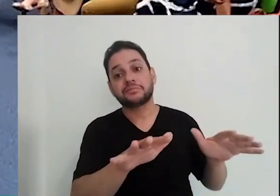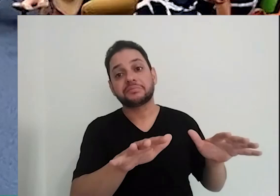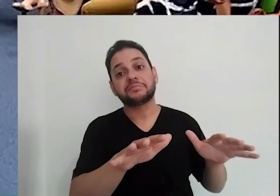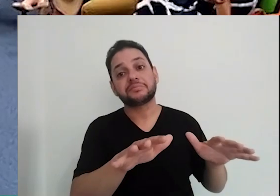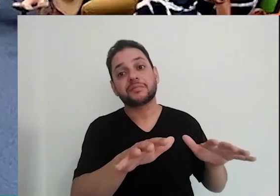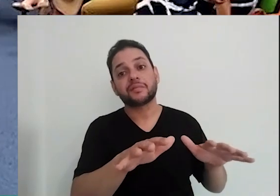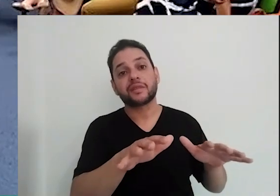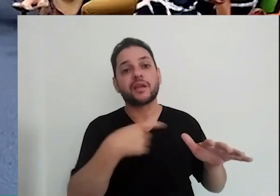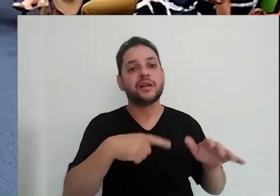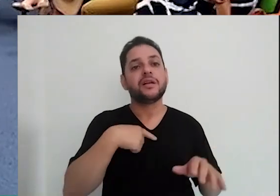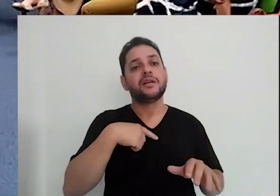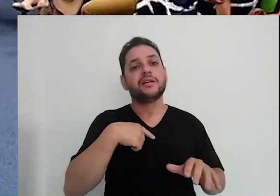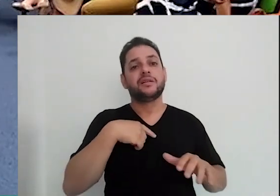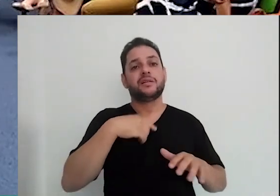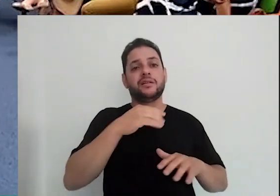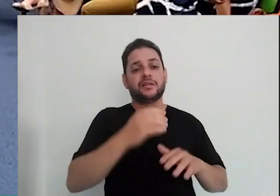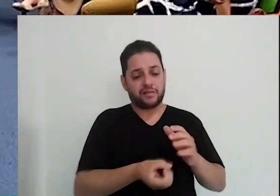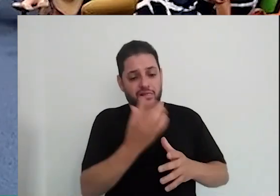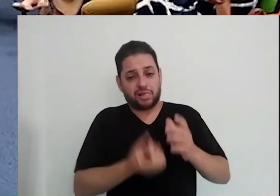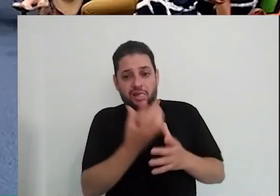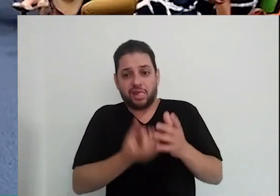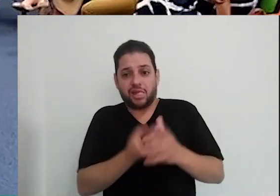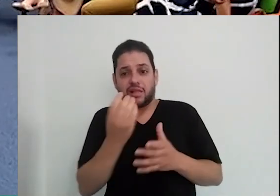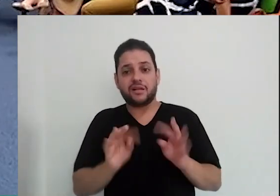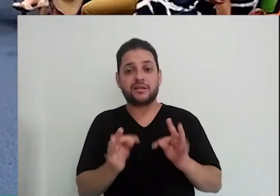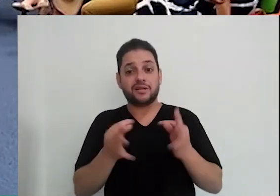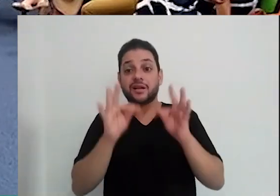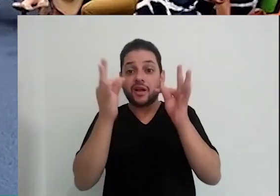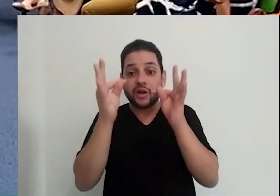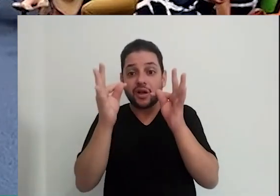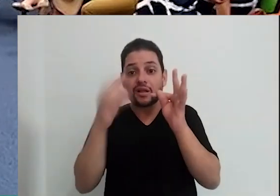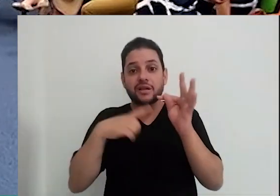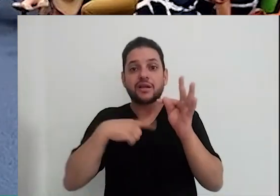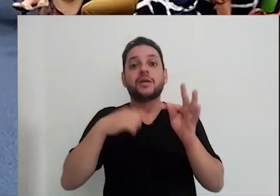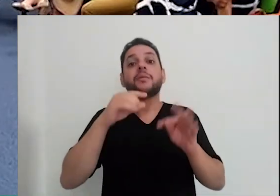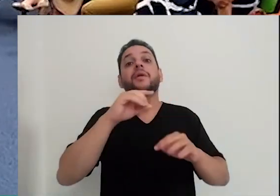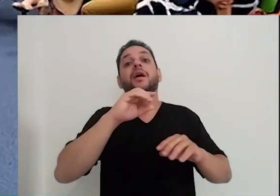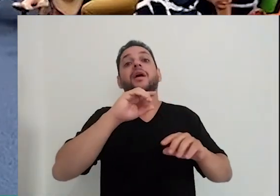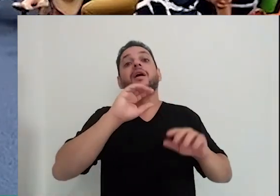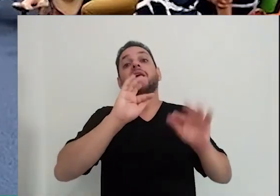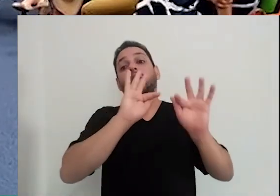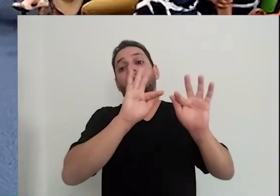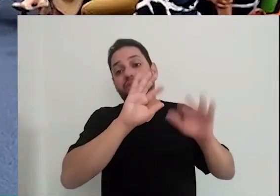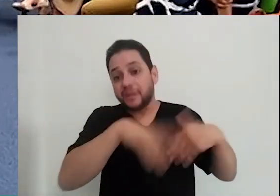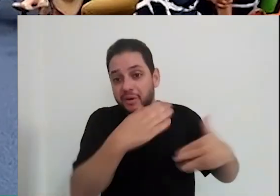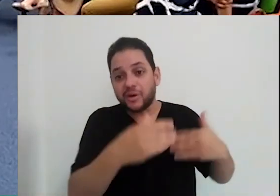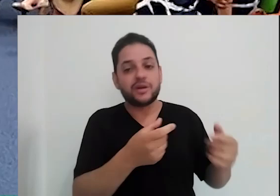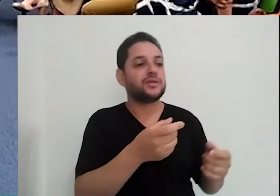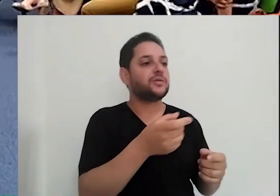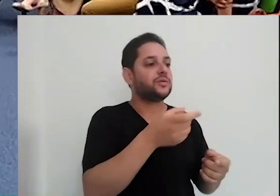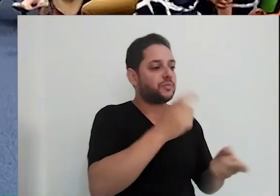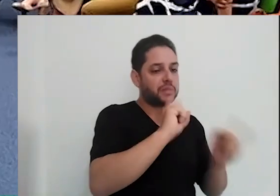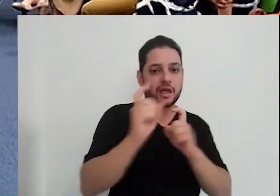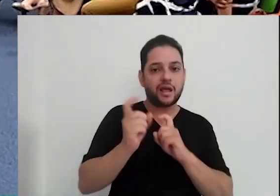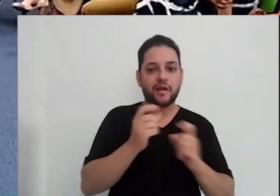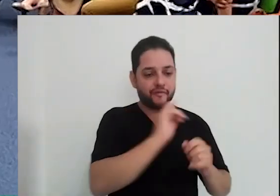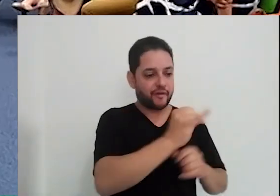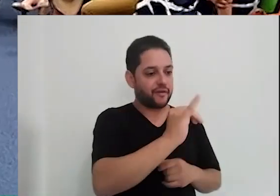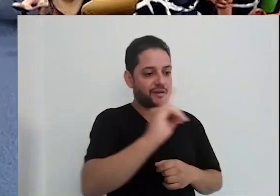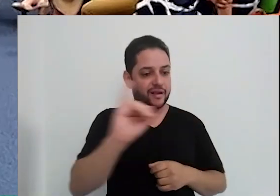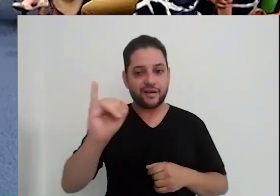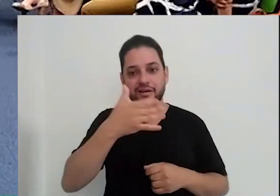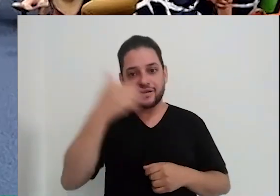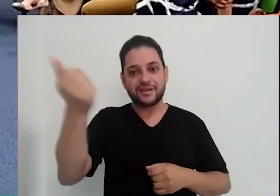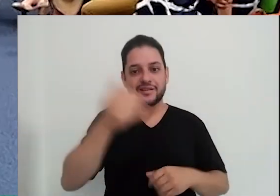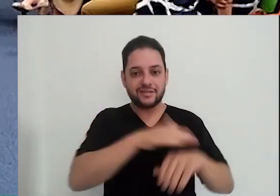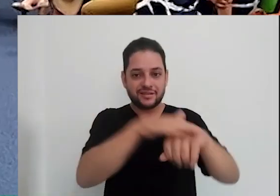faz faz faz tecnologia Mas no fim o boca a boca né o velho boca a boca ainda E aí é isso BR sei que você queria